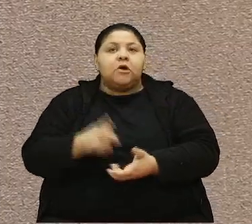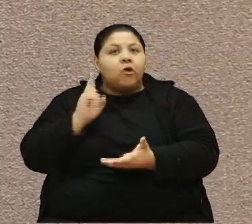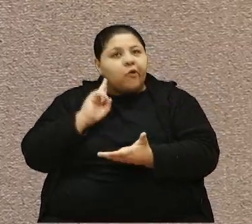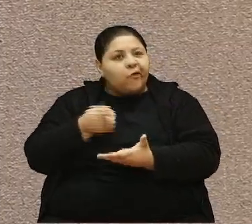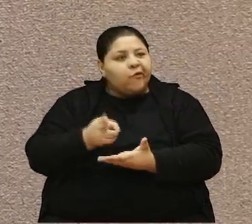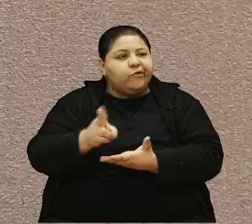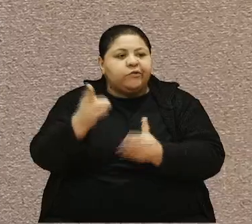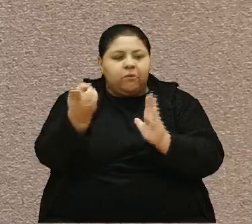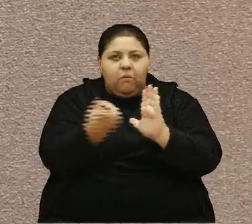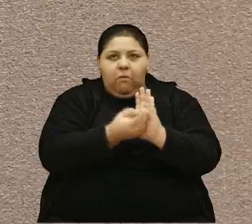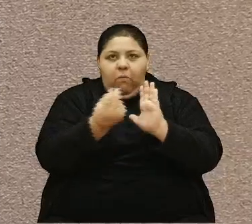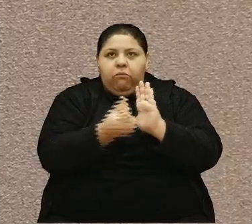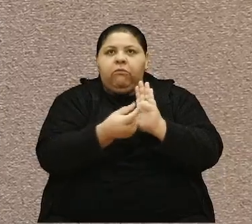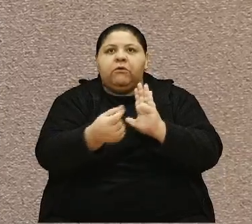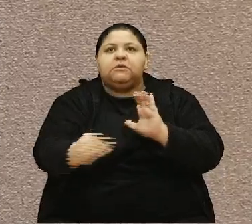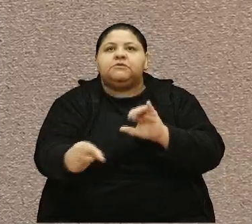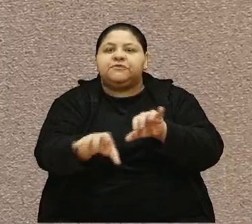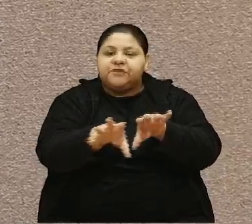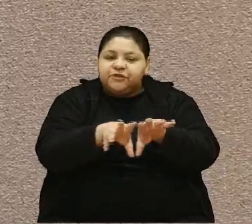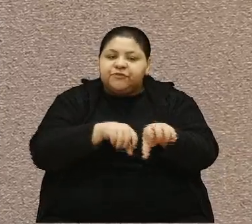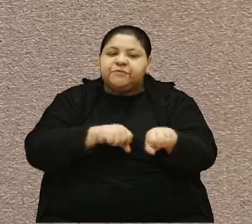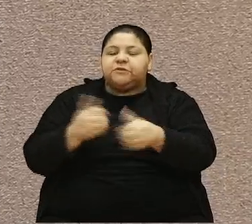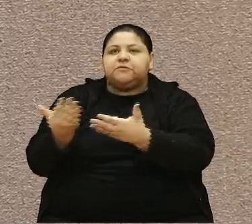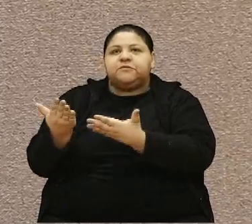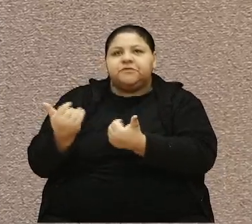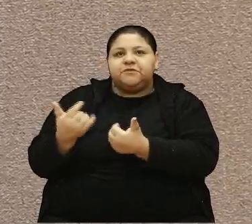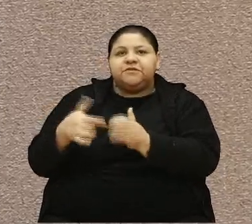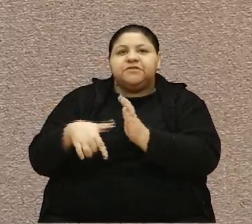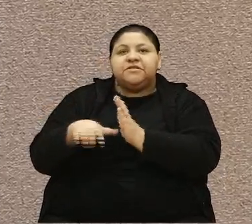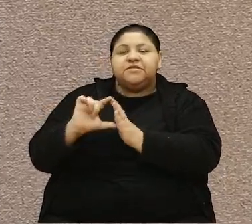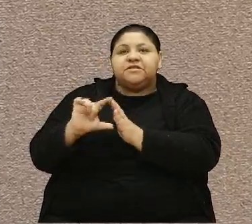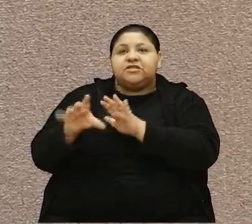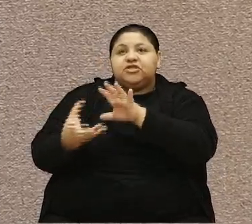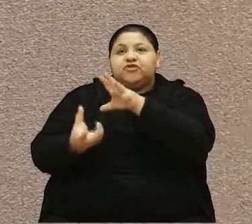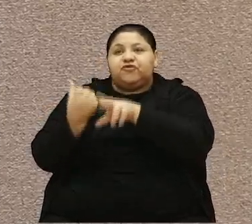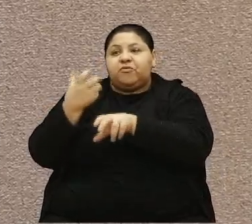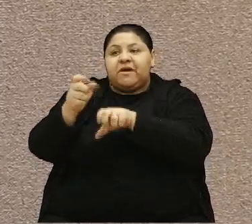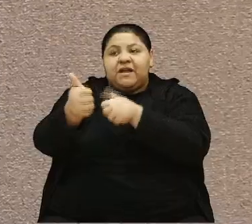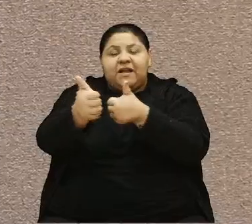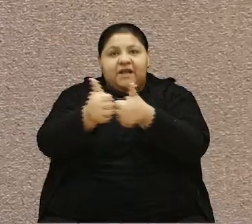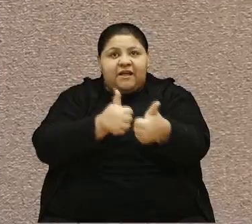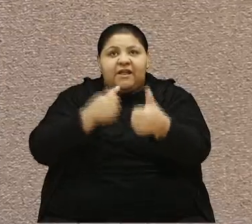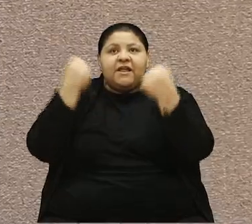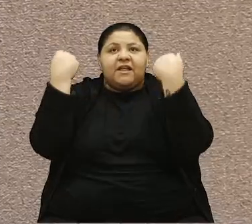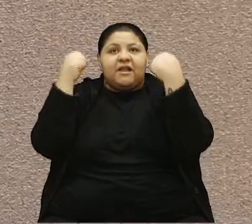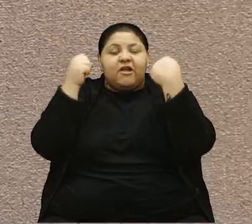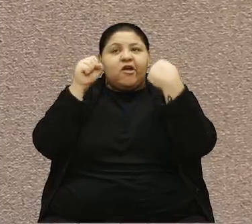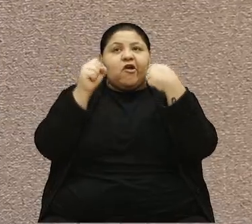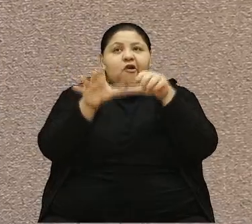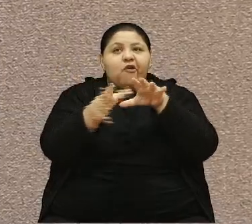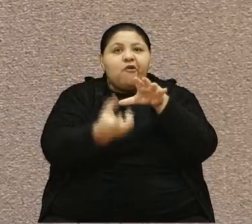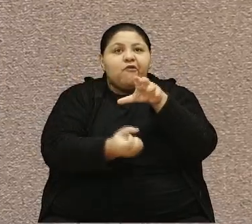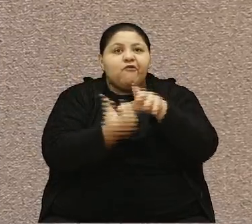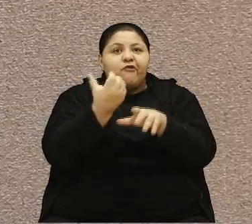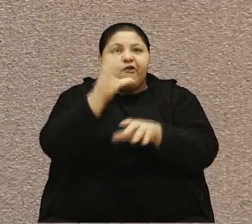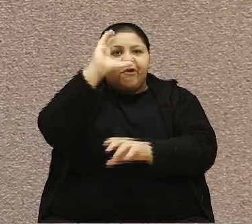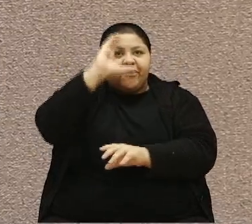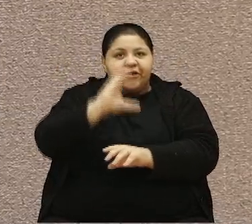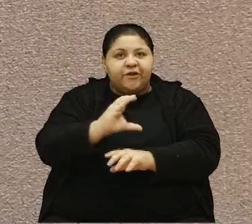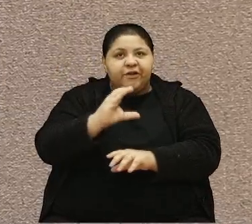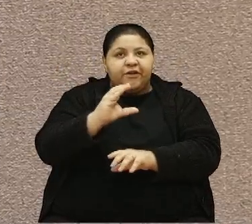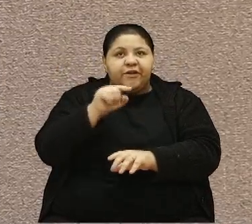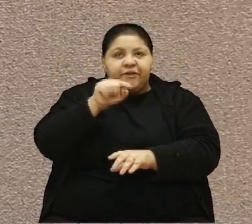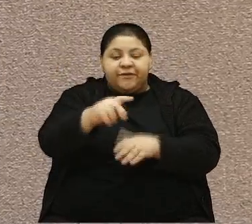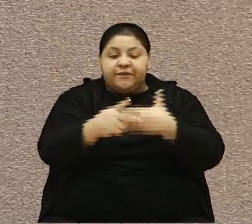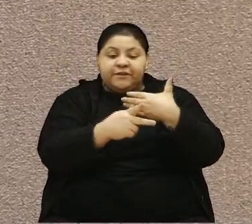seu legado na formação dos nossos jovens. Antes de formar atletas, a academia forma cidadãos. E esse papel que vocês